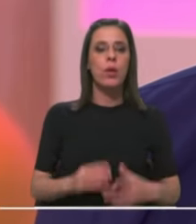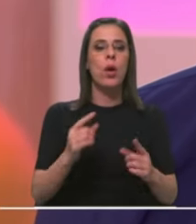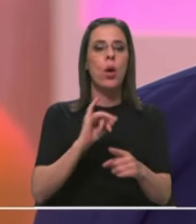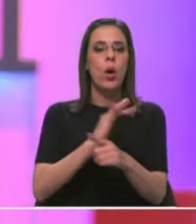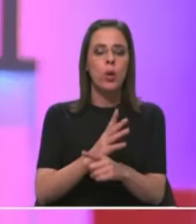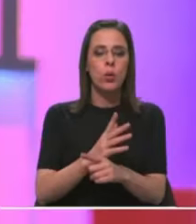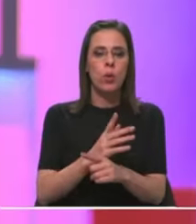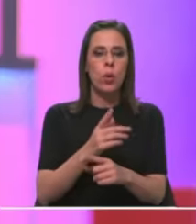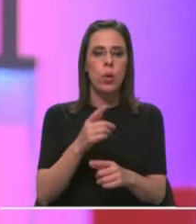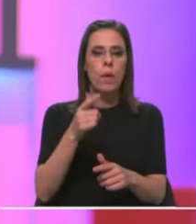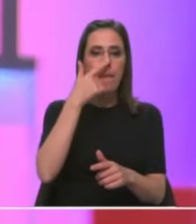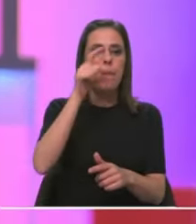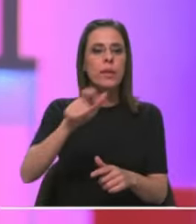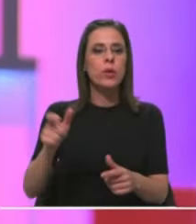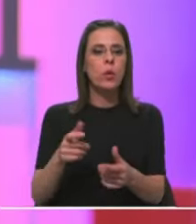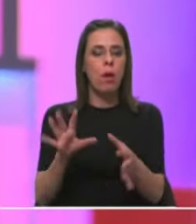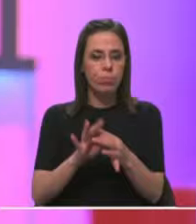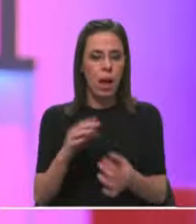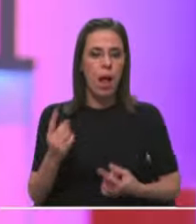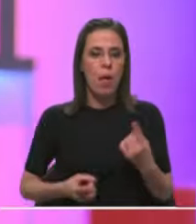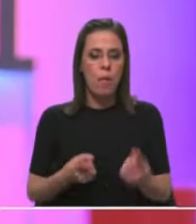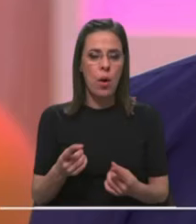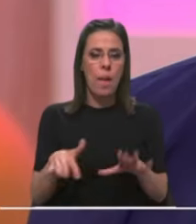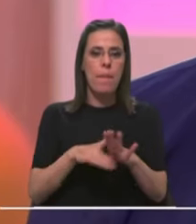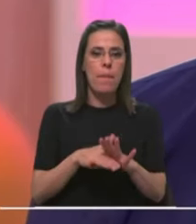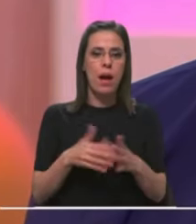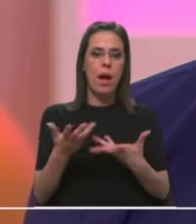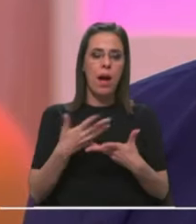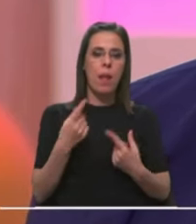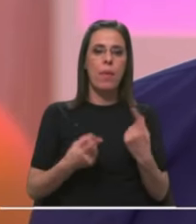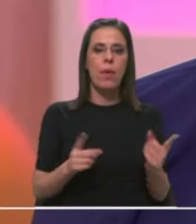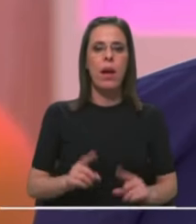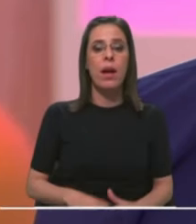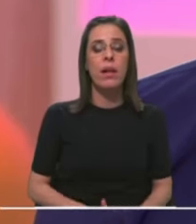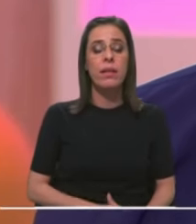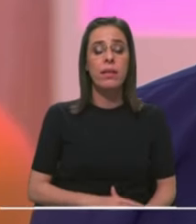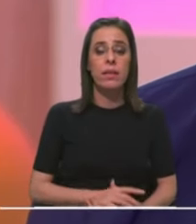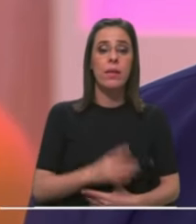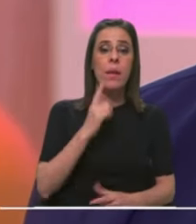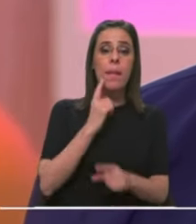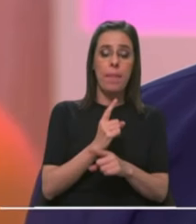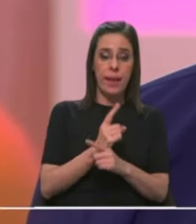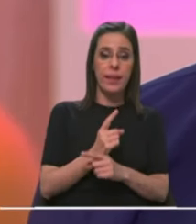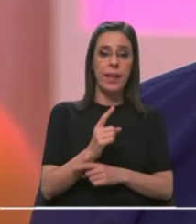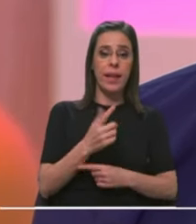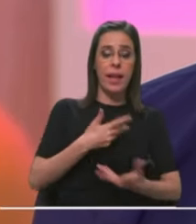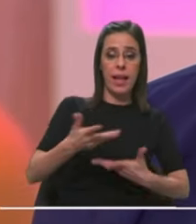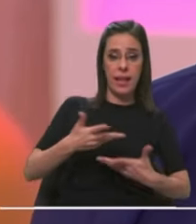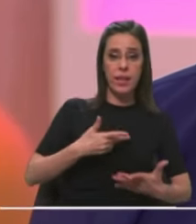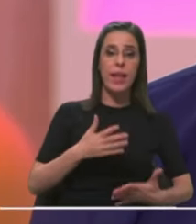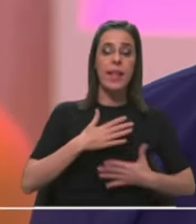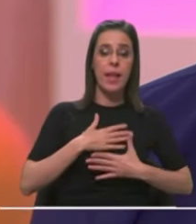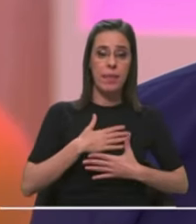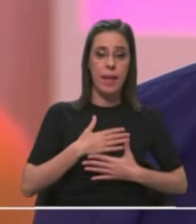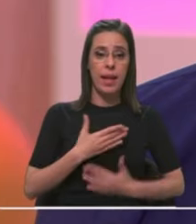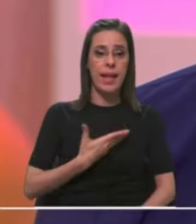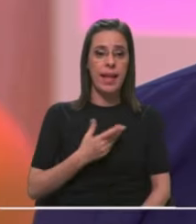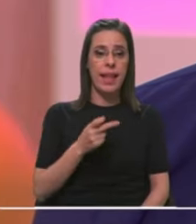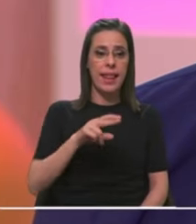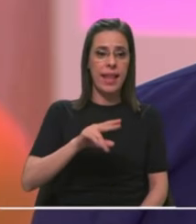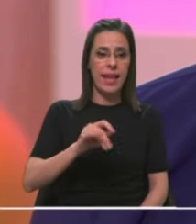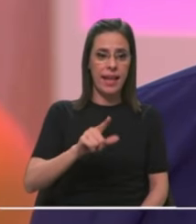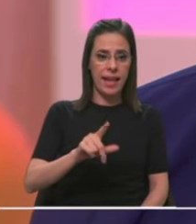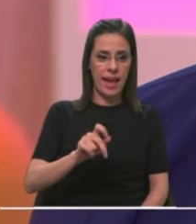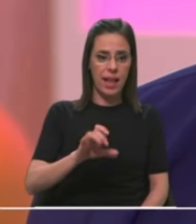outros, concorrentes fica alguma coisa ou com os outros participantes fica alguma coisa ou não? Sim, mantenho assim uma relação de amizade com a Daniela,